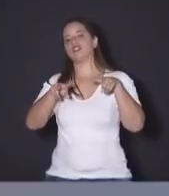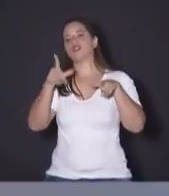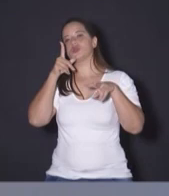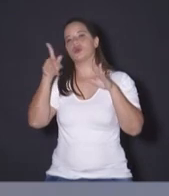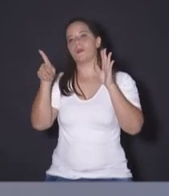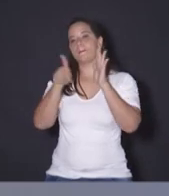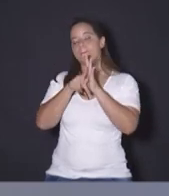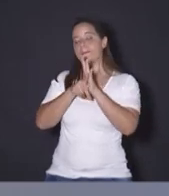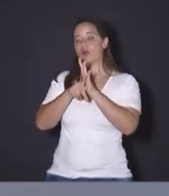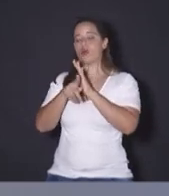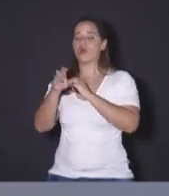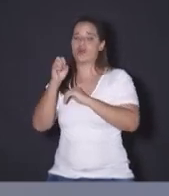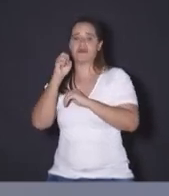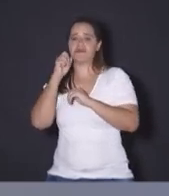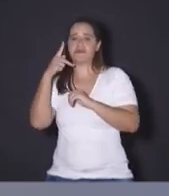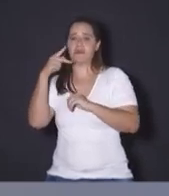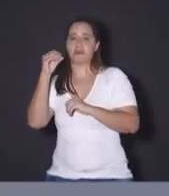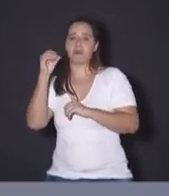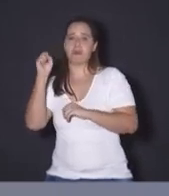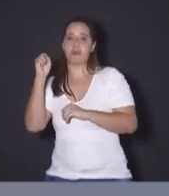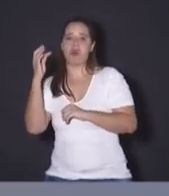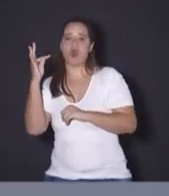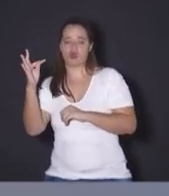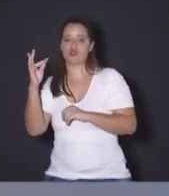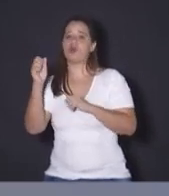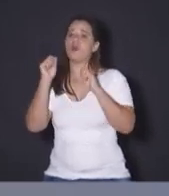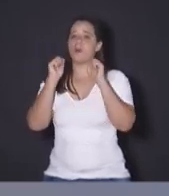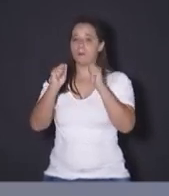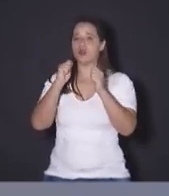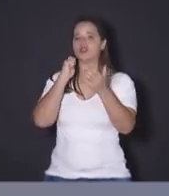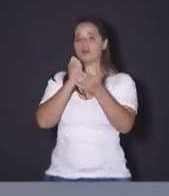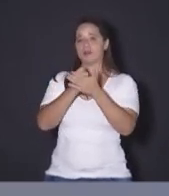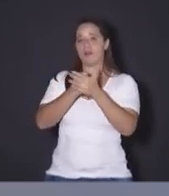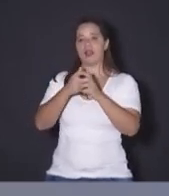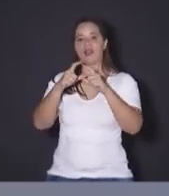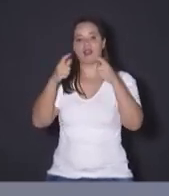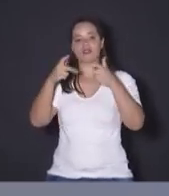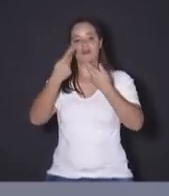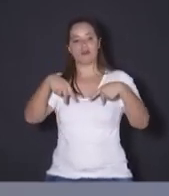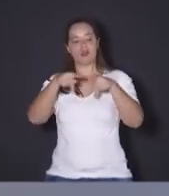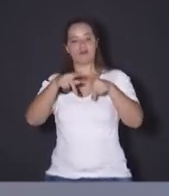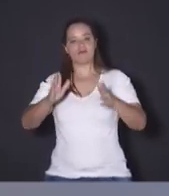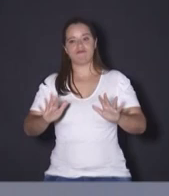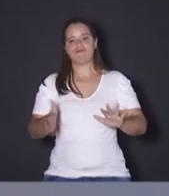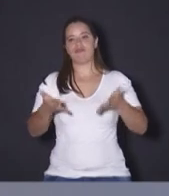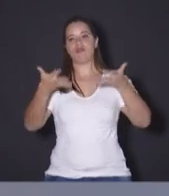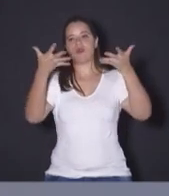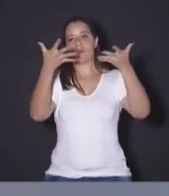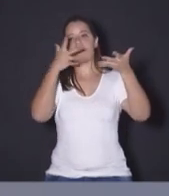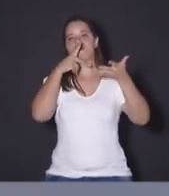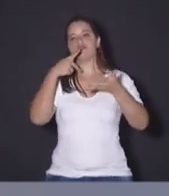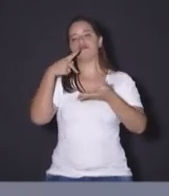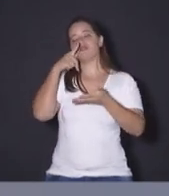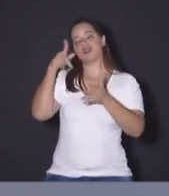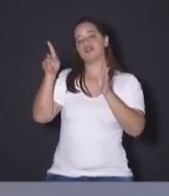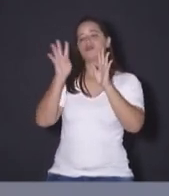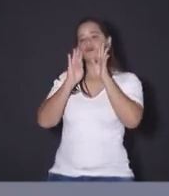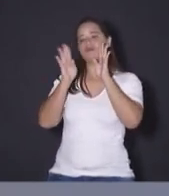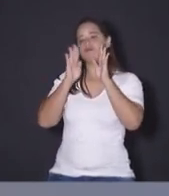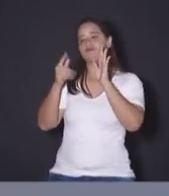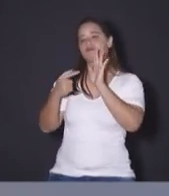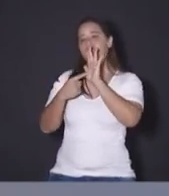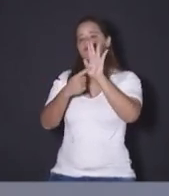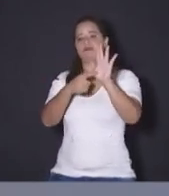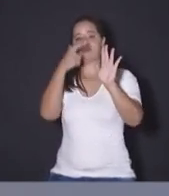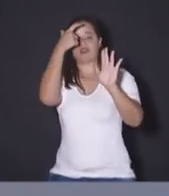suas postagens você pode pagar pra ganhar mais popularidade ou seja você pode promover a sua página você pode promover a